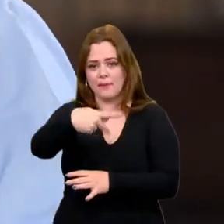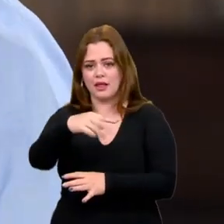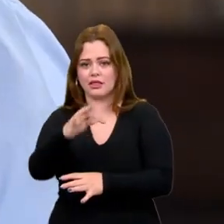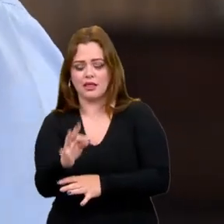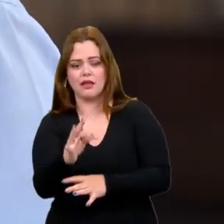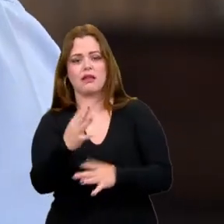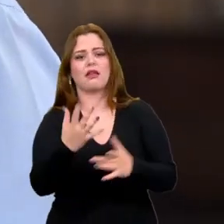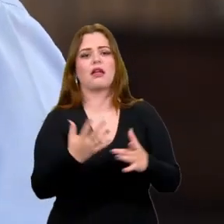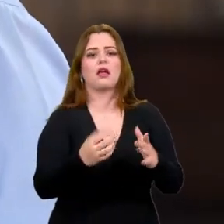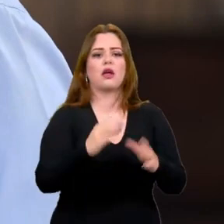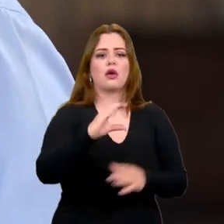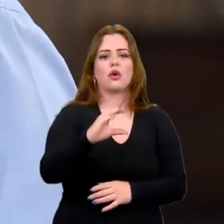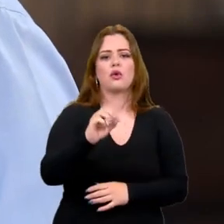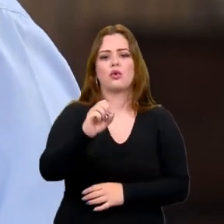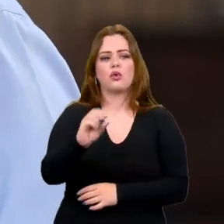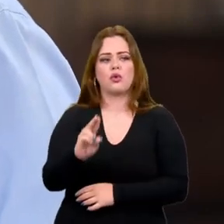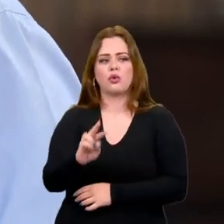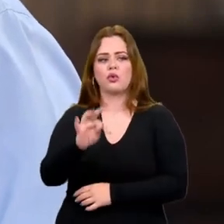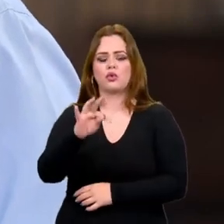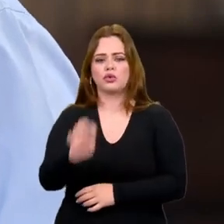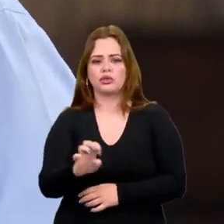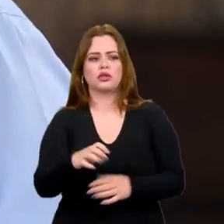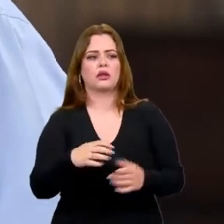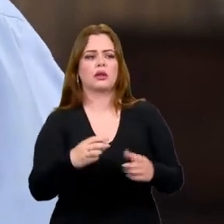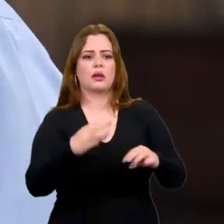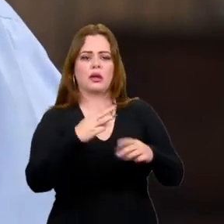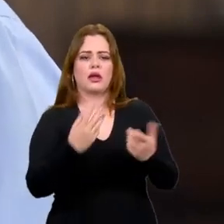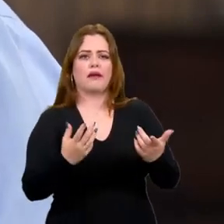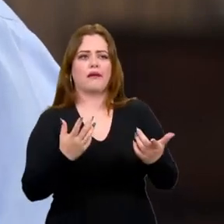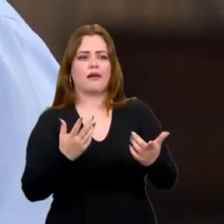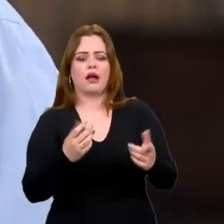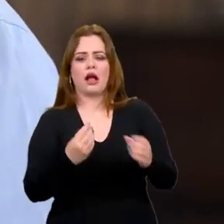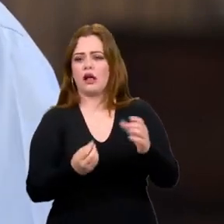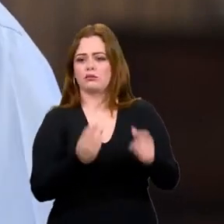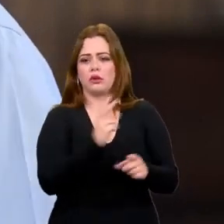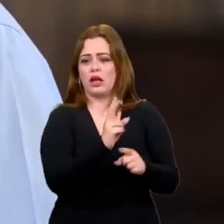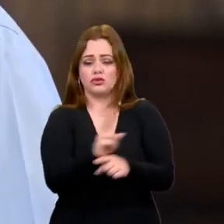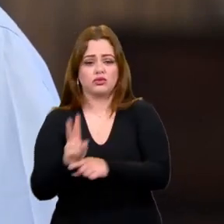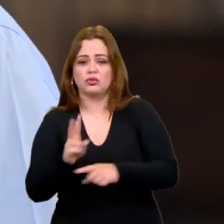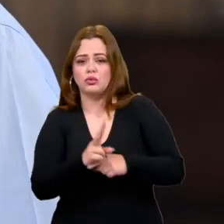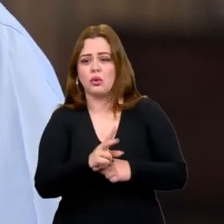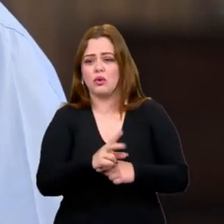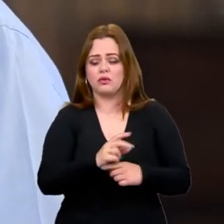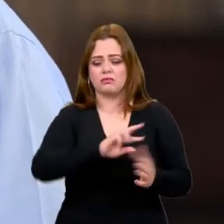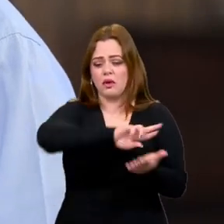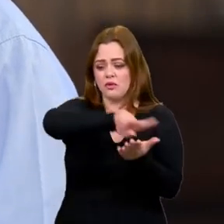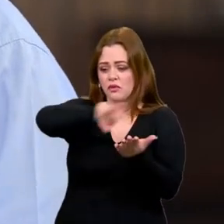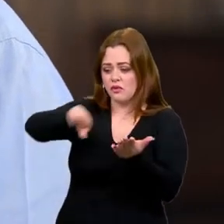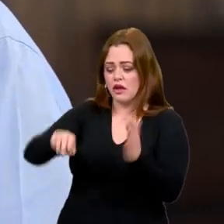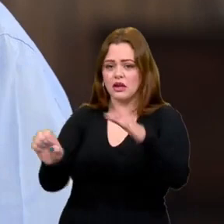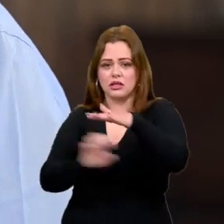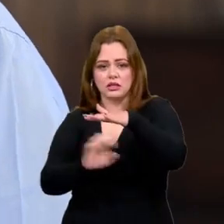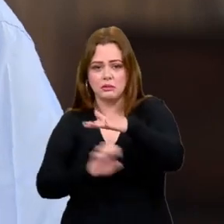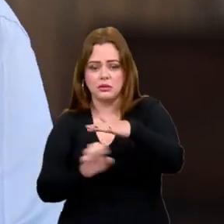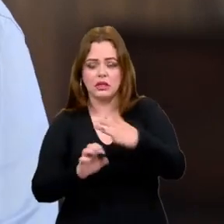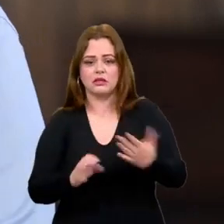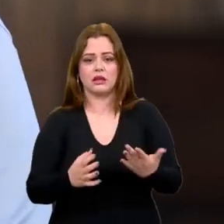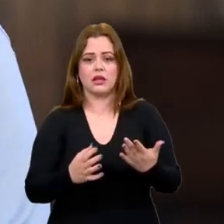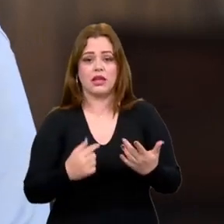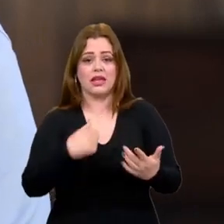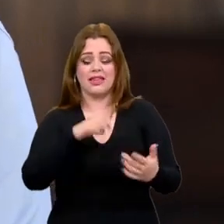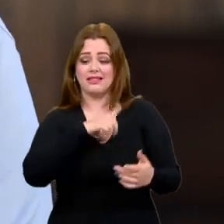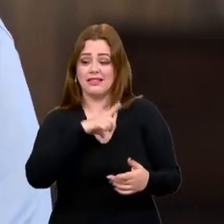toda essa gente que eu encontro pela rua me dá uma me dá um som de emoção porque eu acho que eu tô ficando